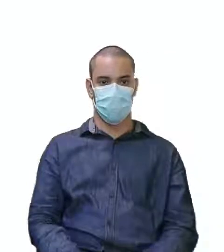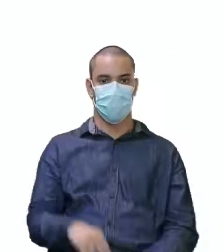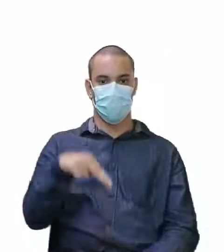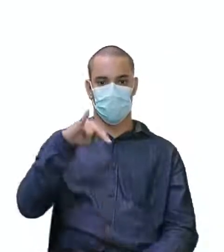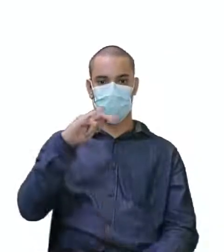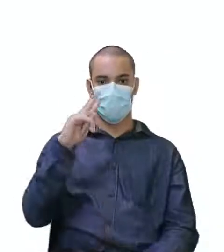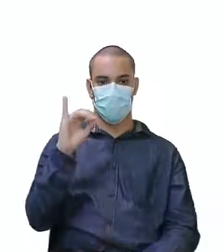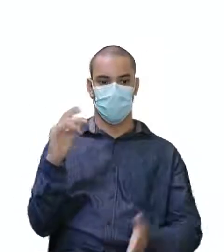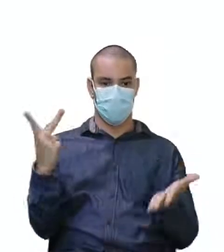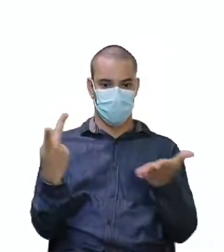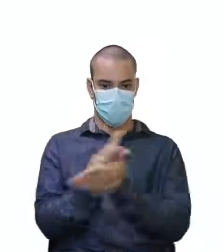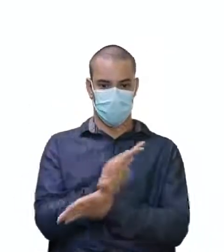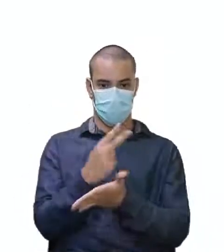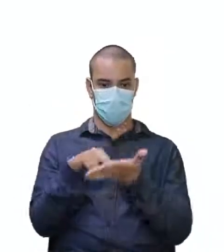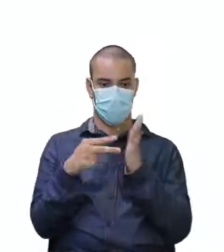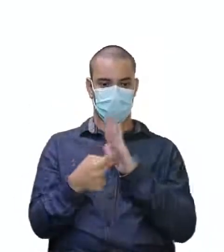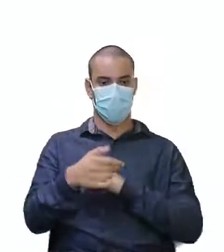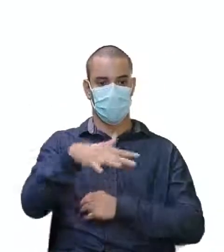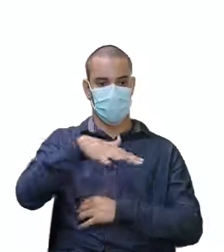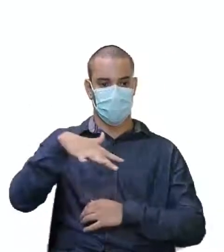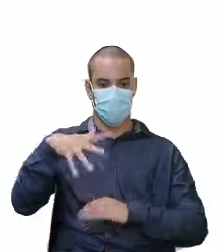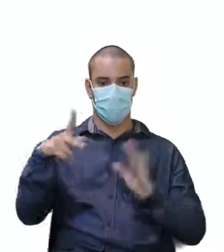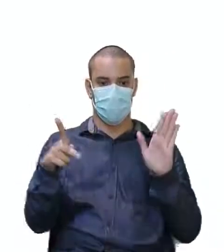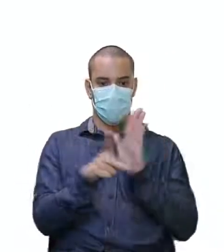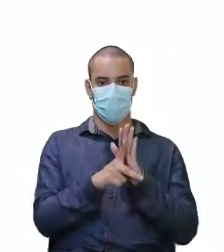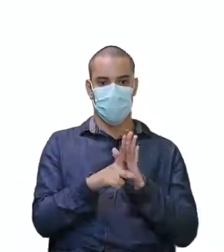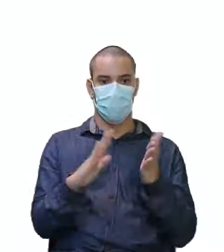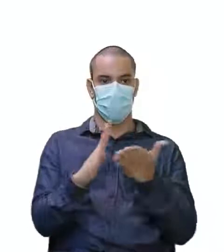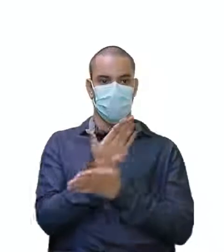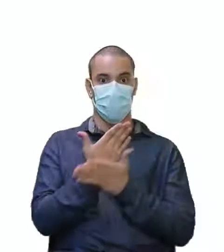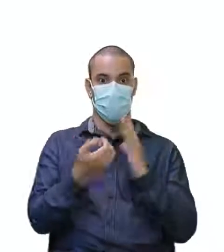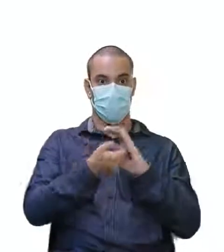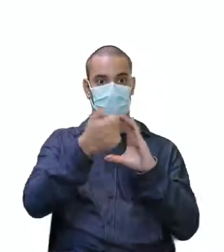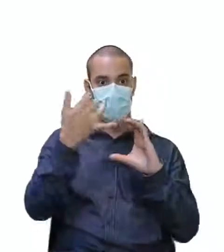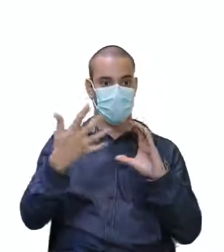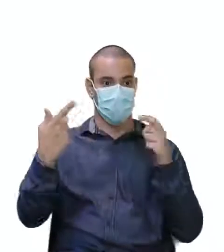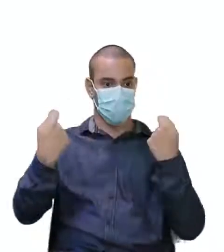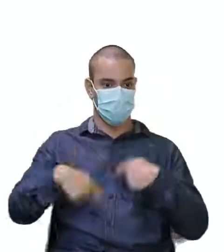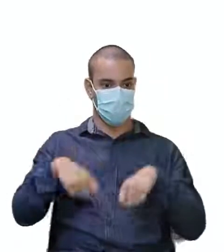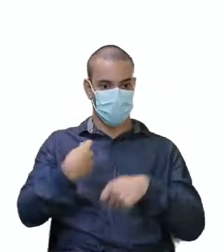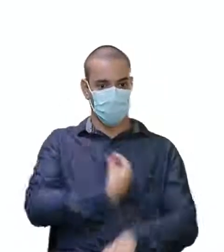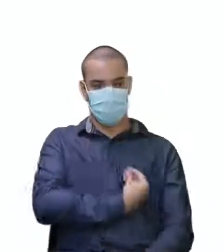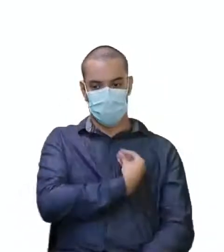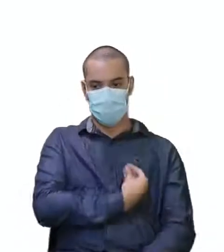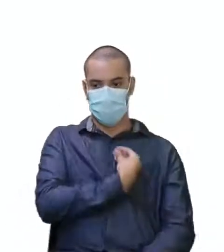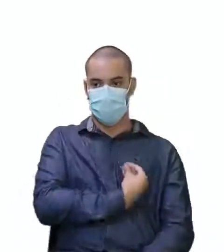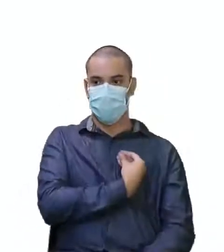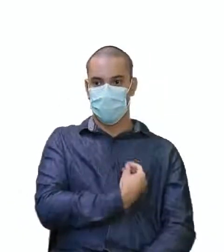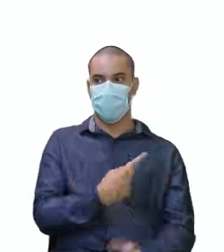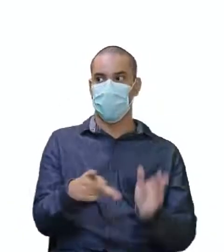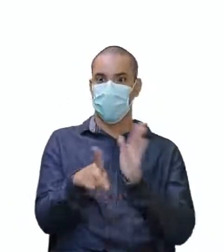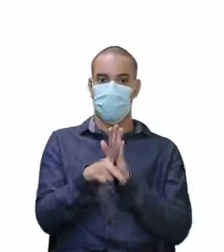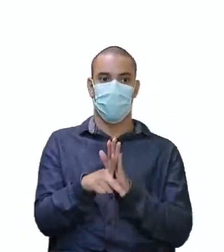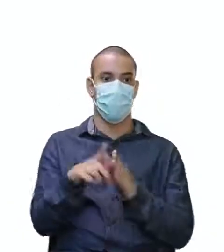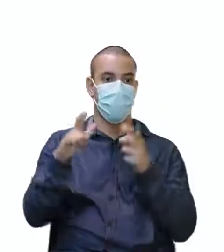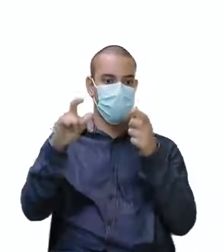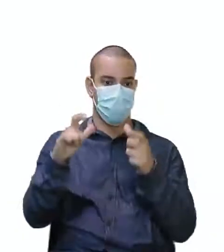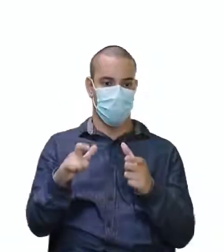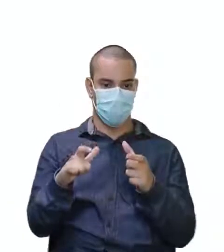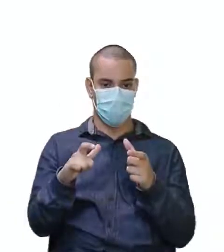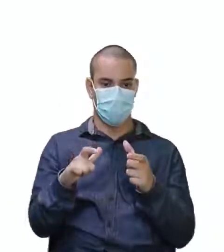Nicho realizado. São partes dos aspectos necessários para a sobrevivência da espécie no